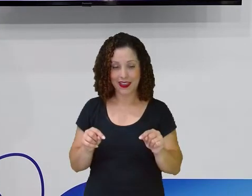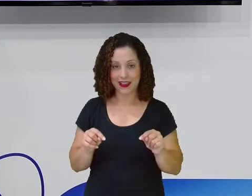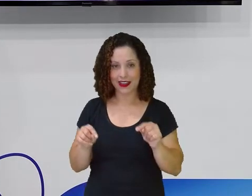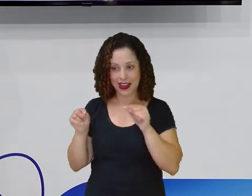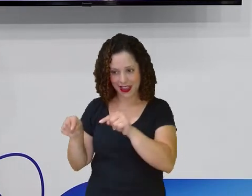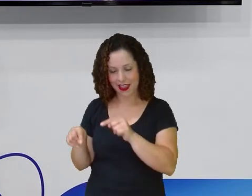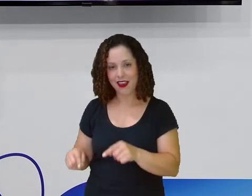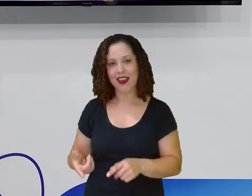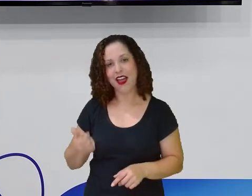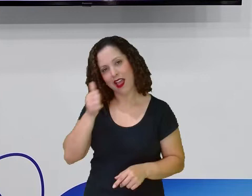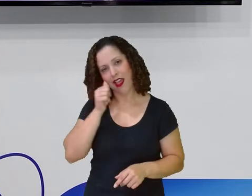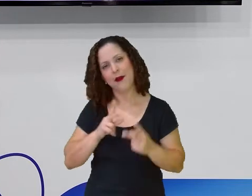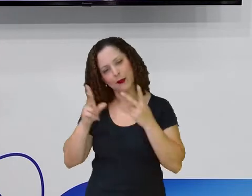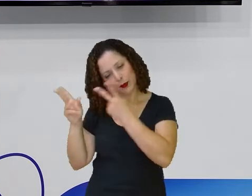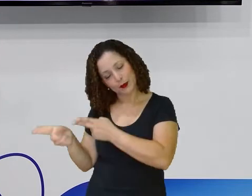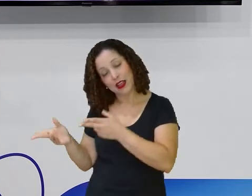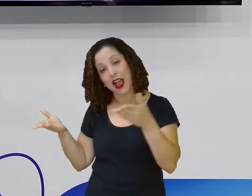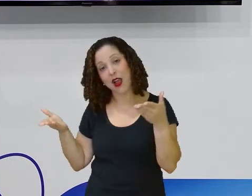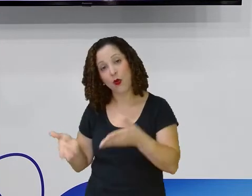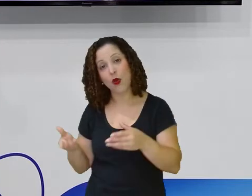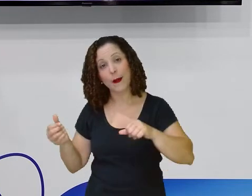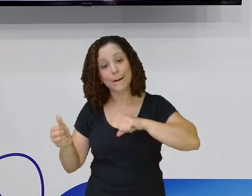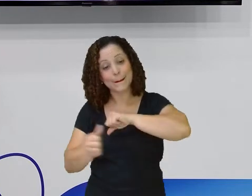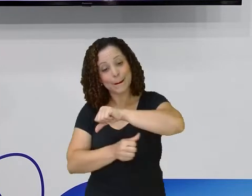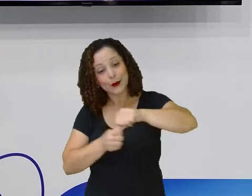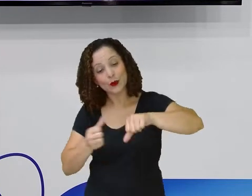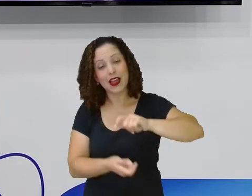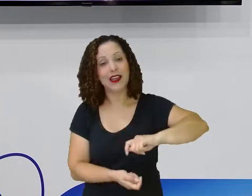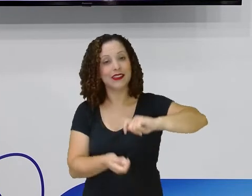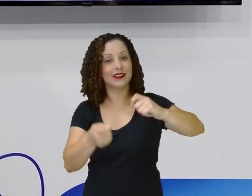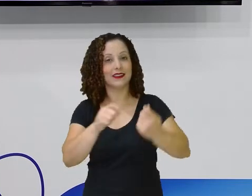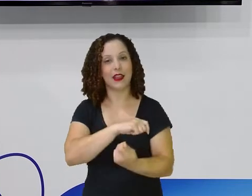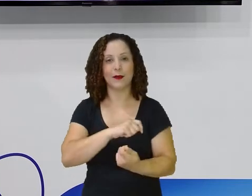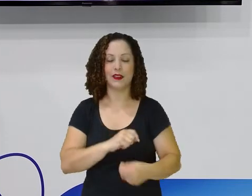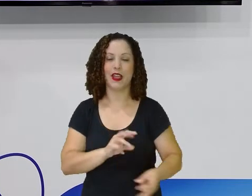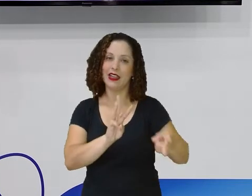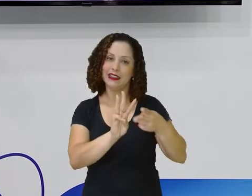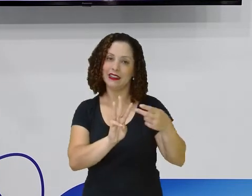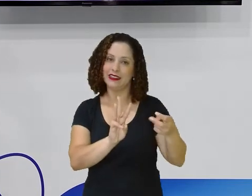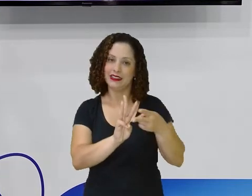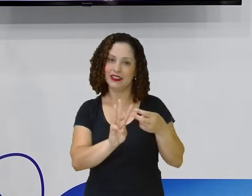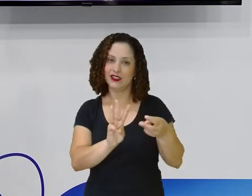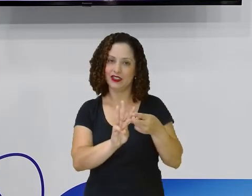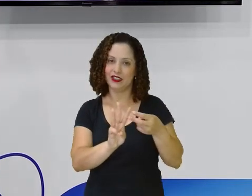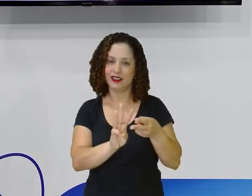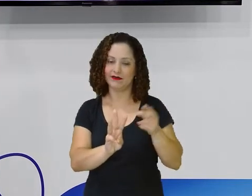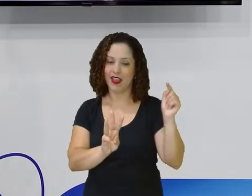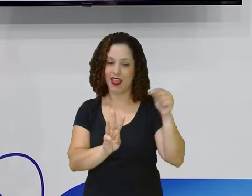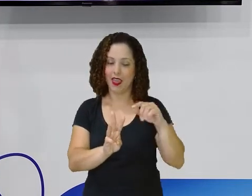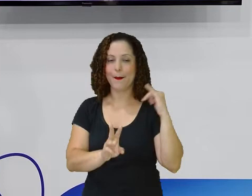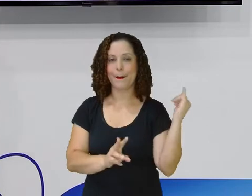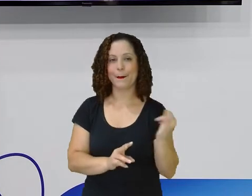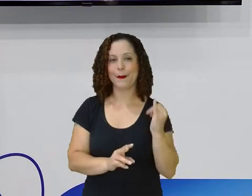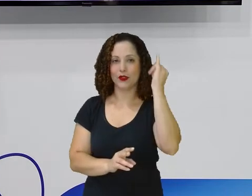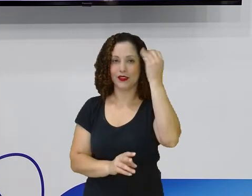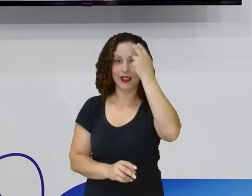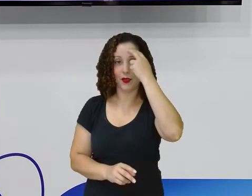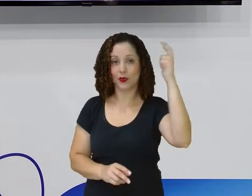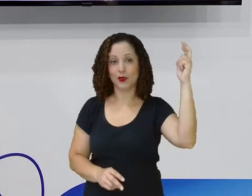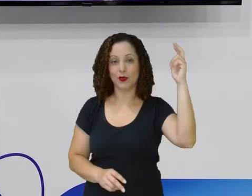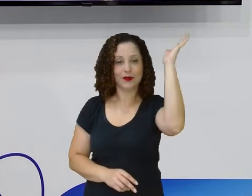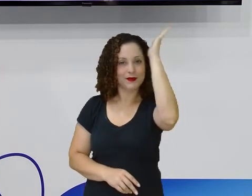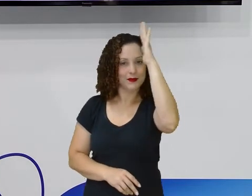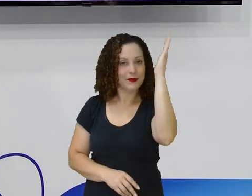Lembra que eu falei que o Saci tem a ver com o folclore brasileiro? E o indígena, ele é uma figura muito importante para o Brasil. Imagina que